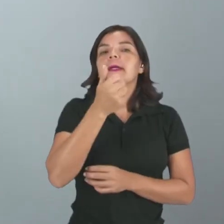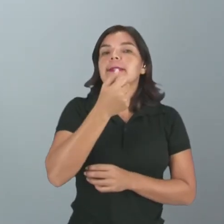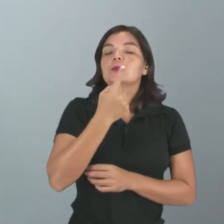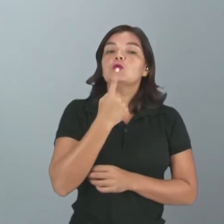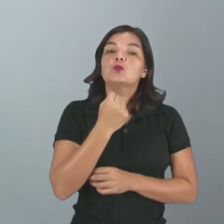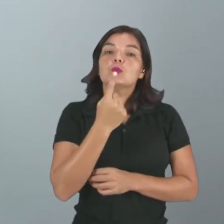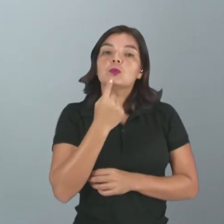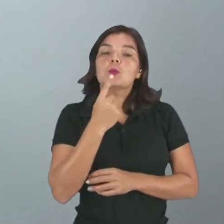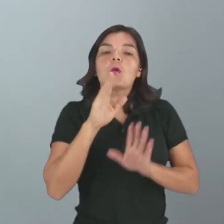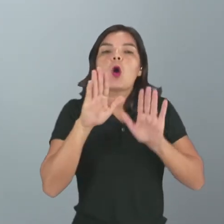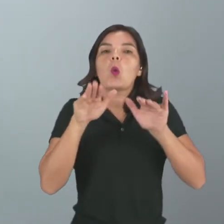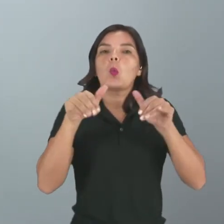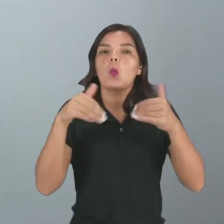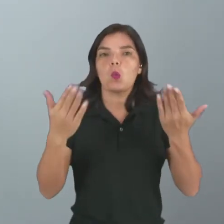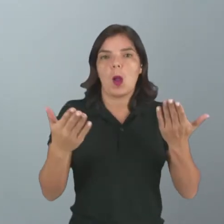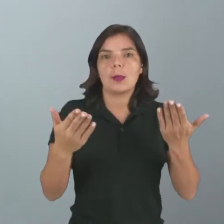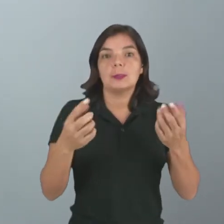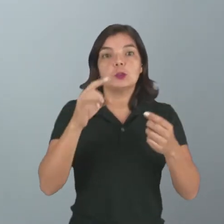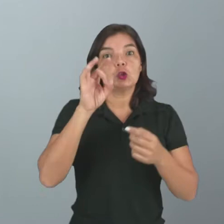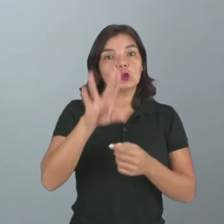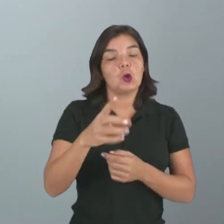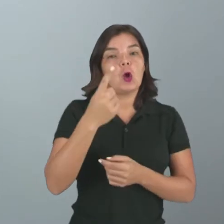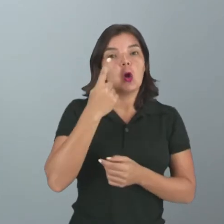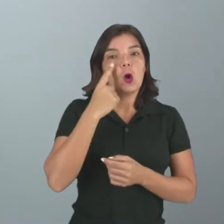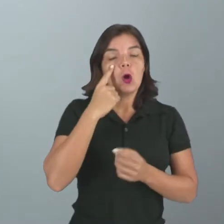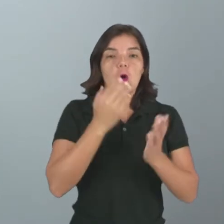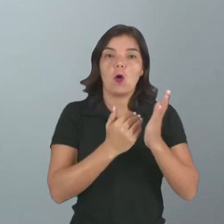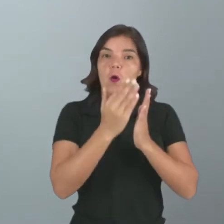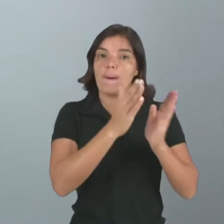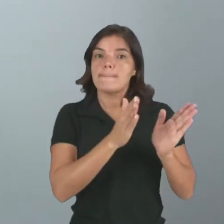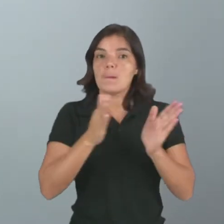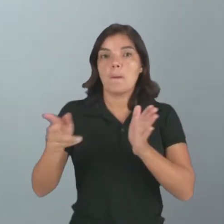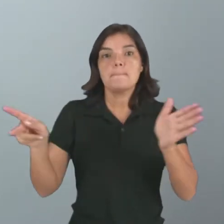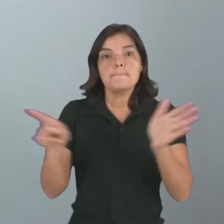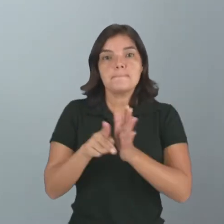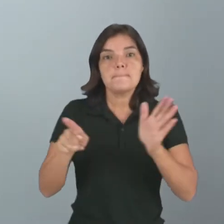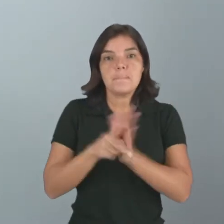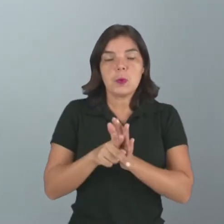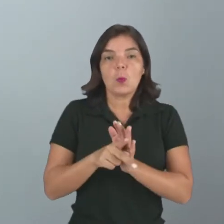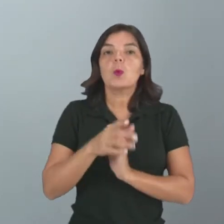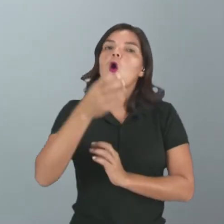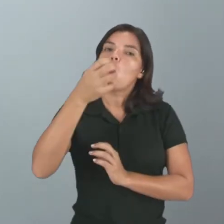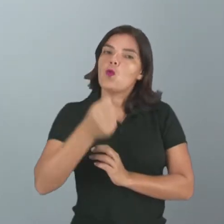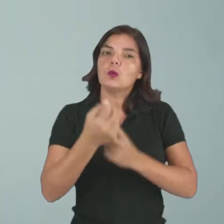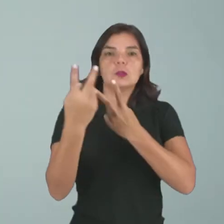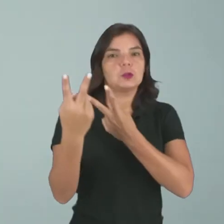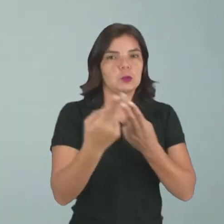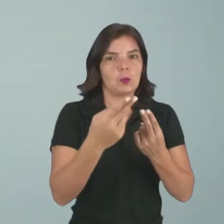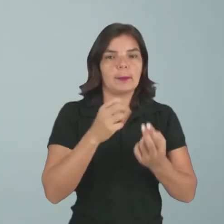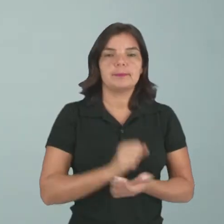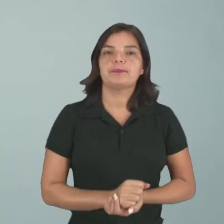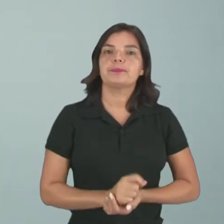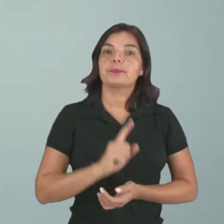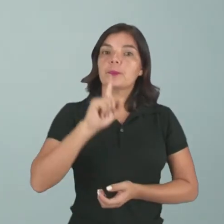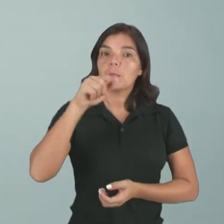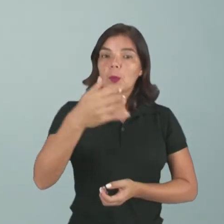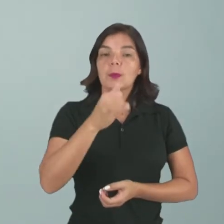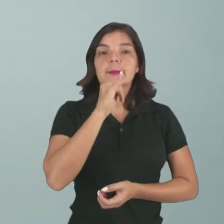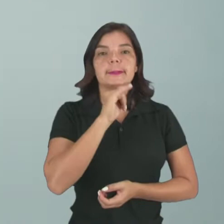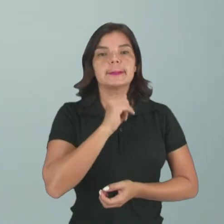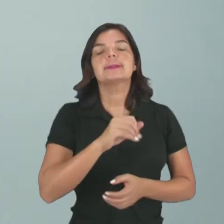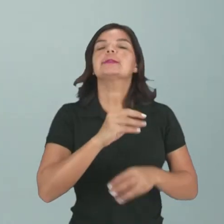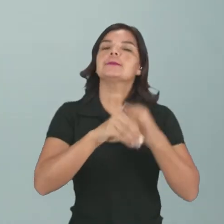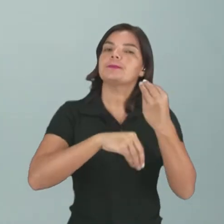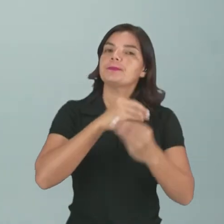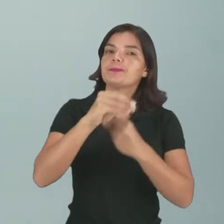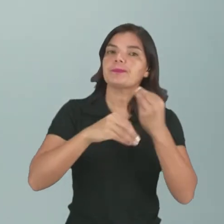separar quais são os componentes dele somente se eu levá-lo para uma centrífuga específica, o leite é a mesma coisa. E um outro exemplo aí bem comum da